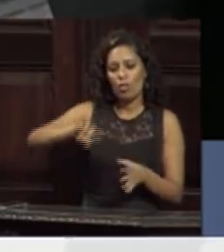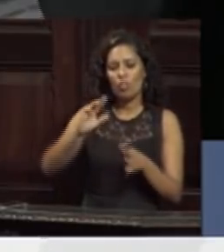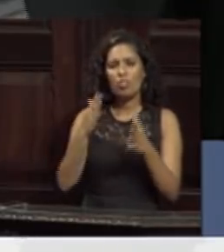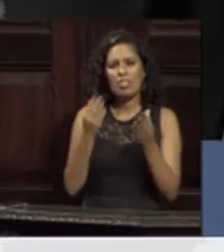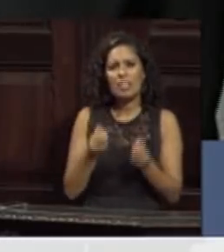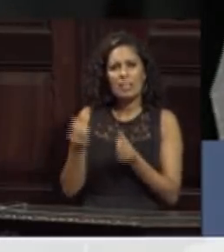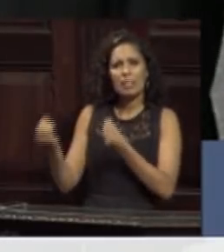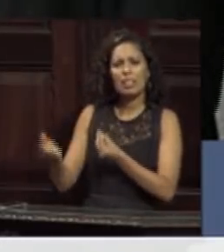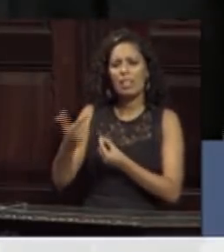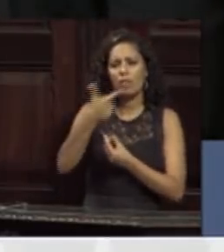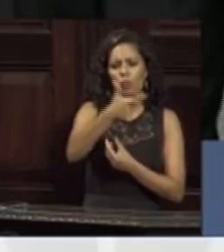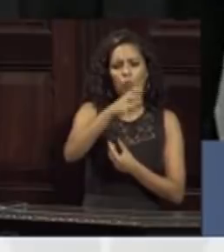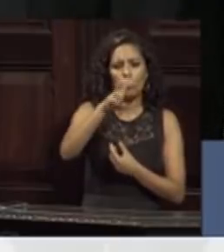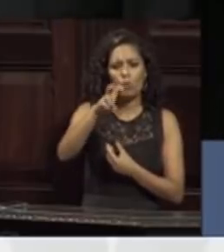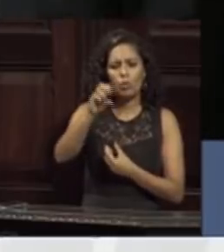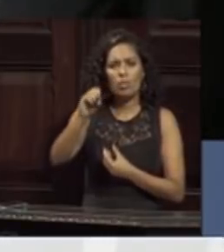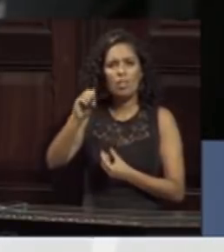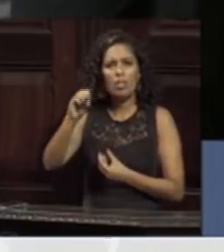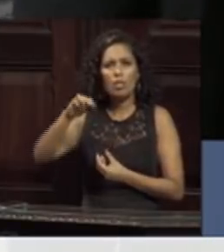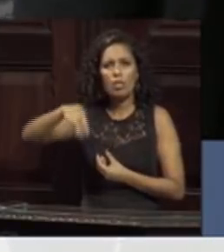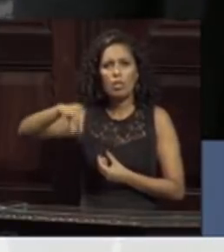nível de endividamento em